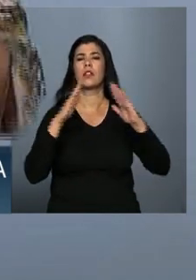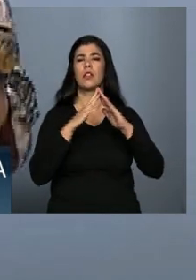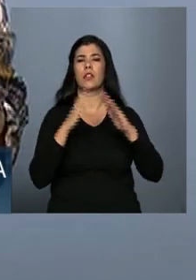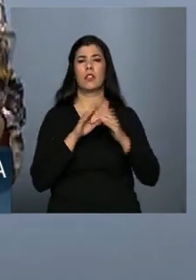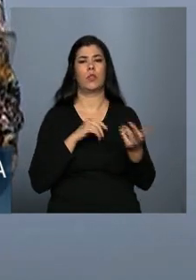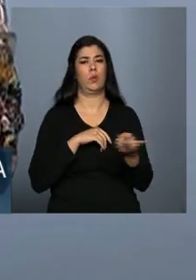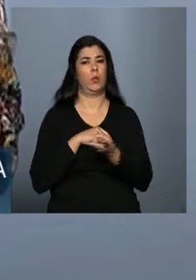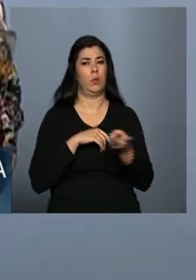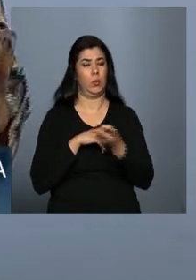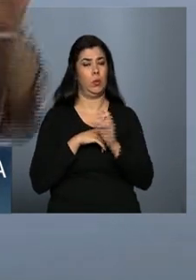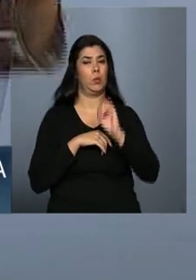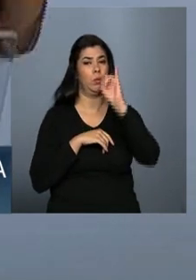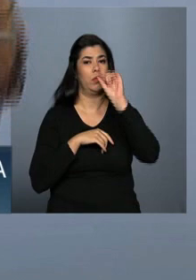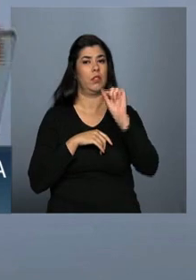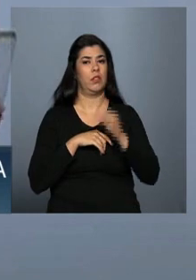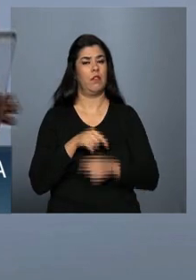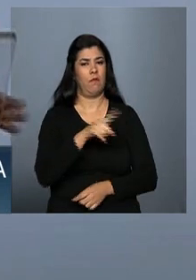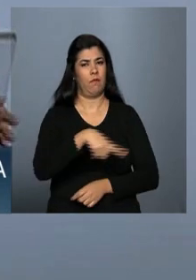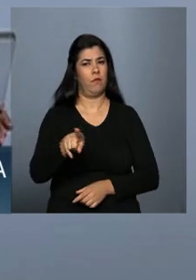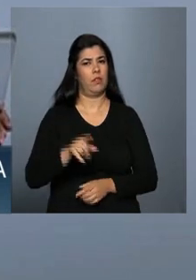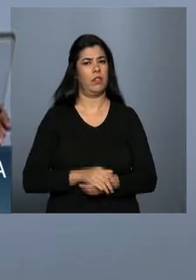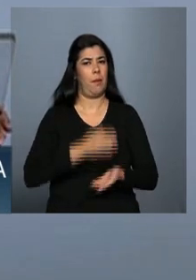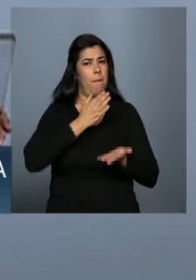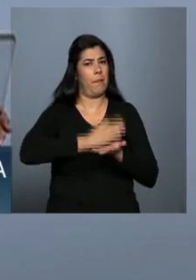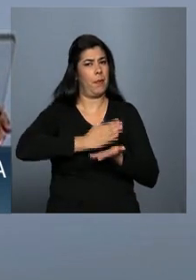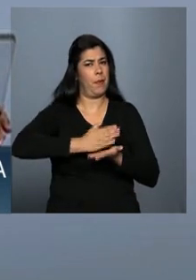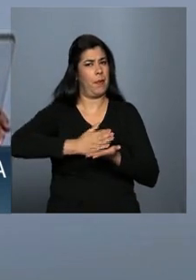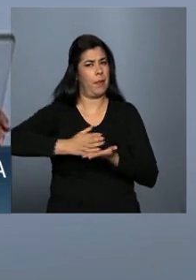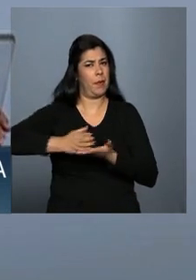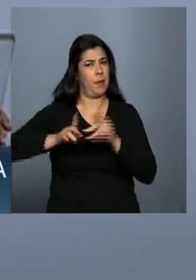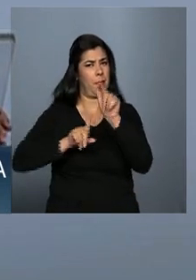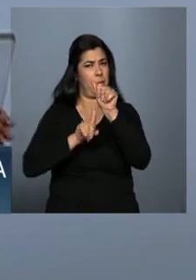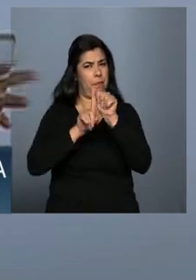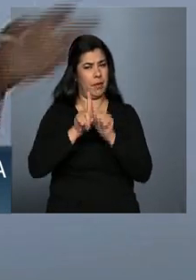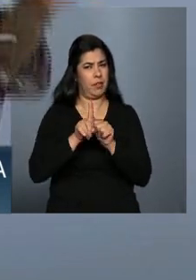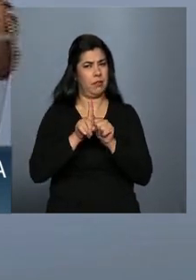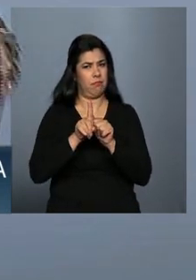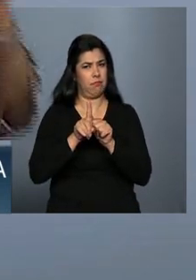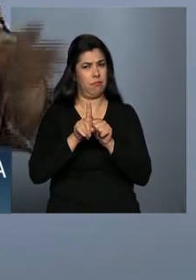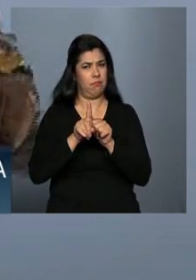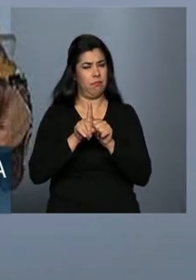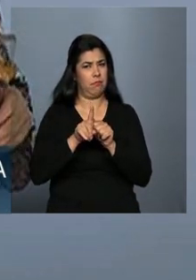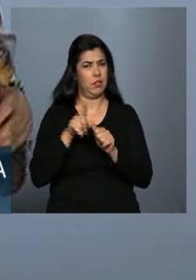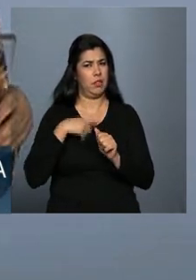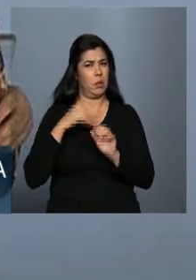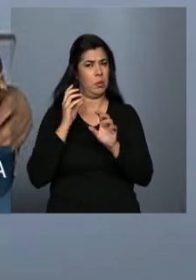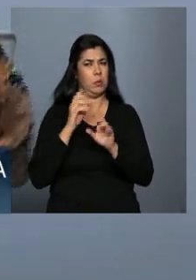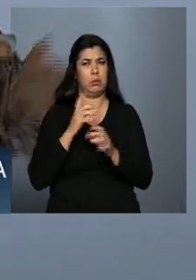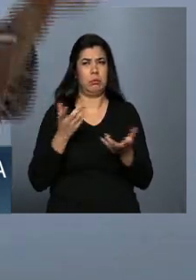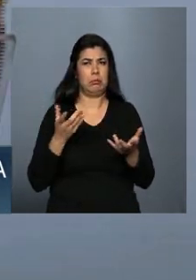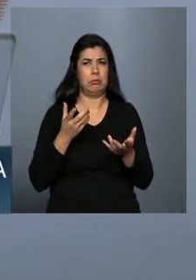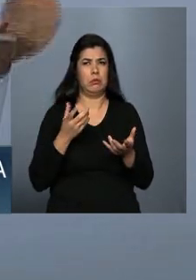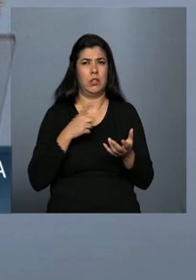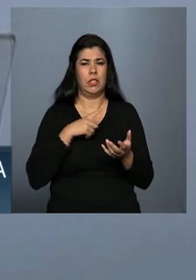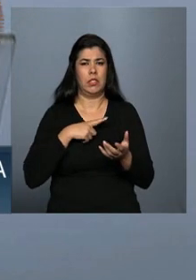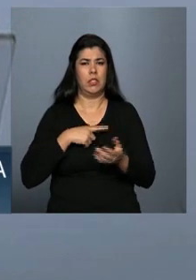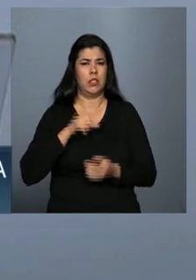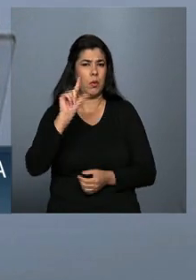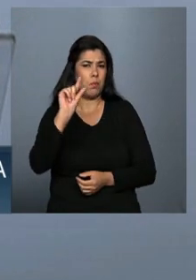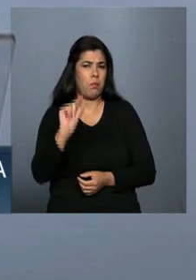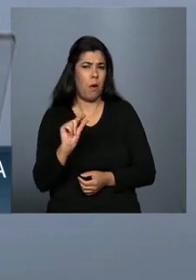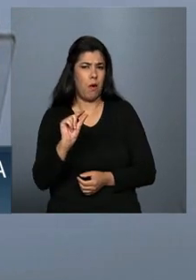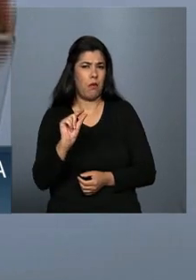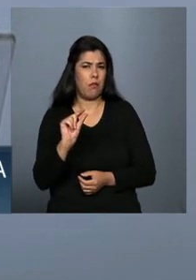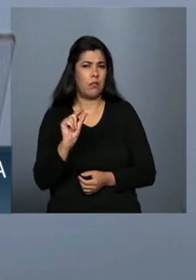são essas duas coisas. Vocês pagam uma prestação, que é sem sombra de dúvida, muito